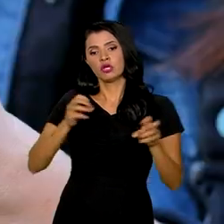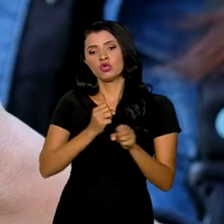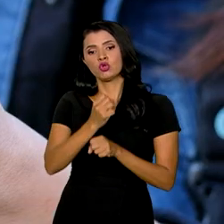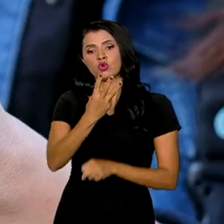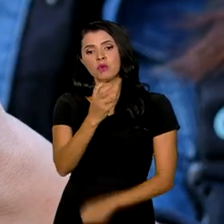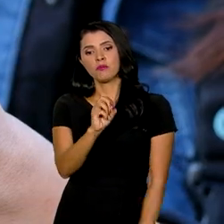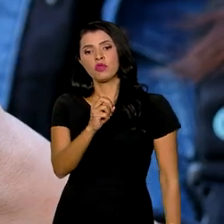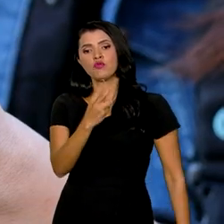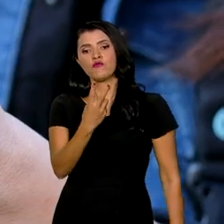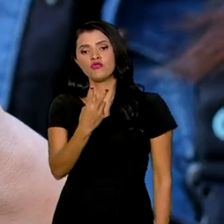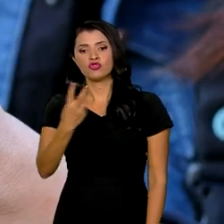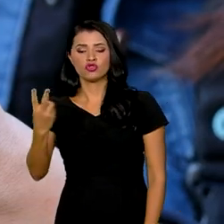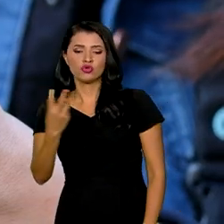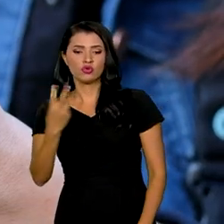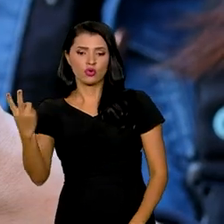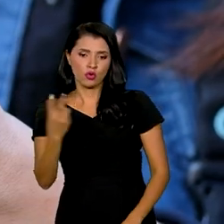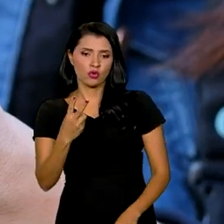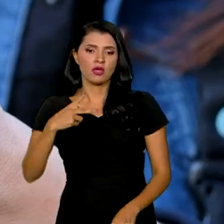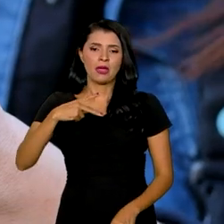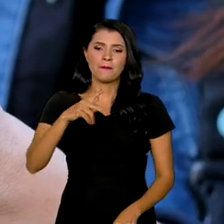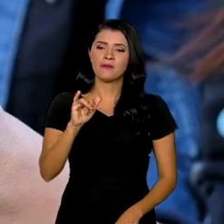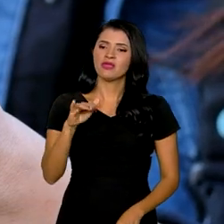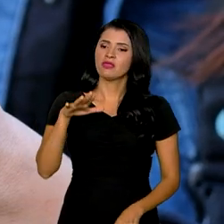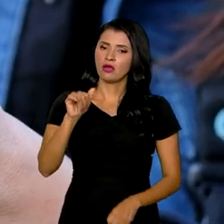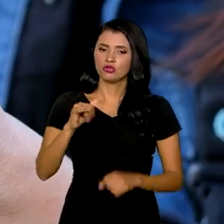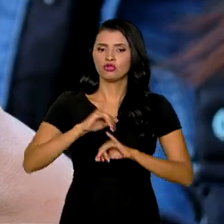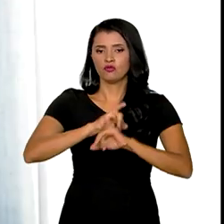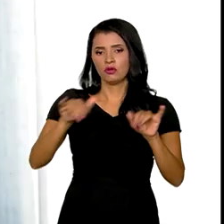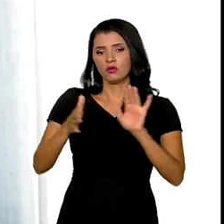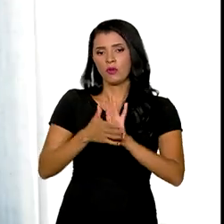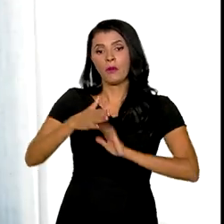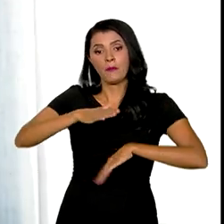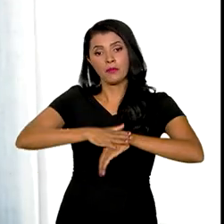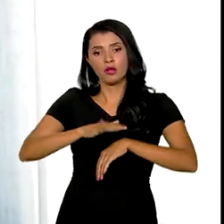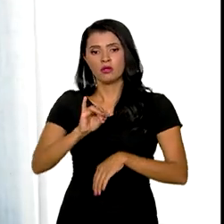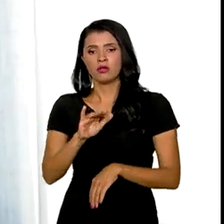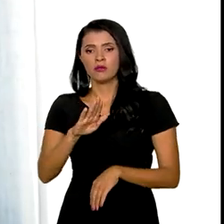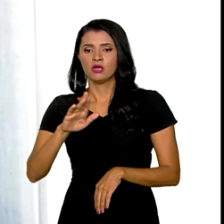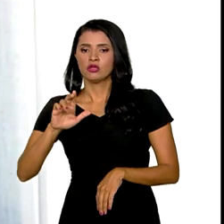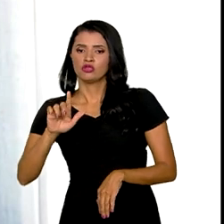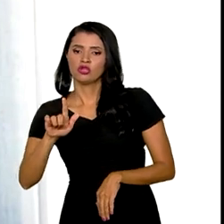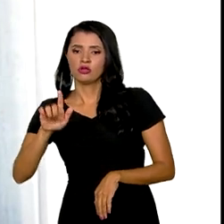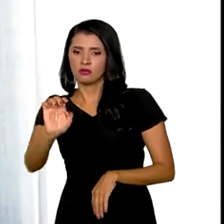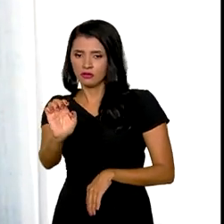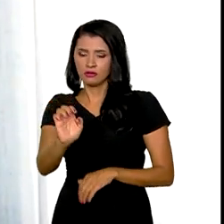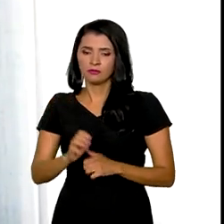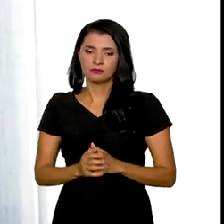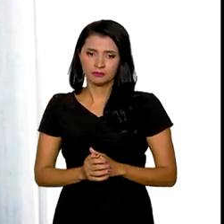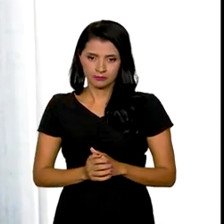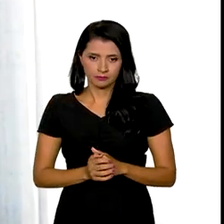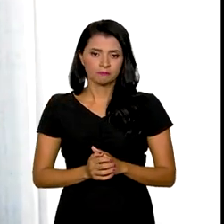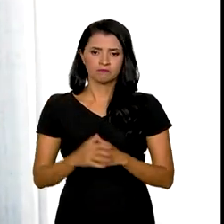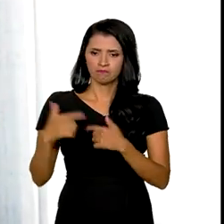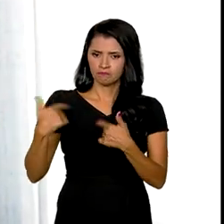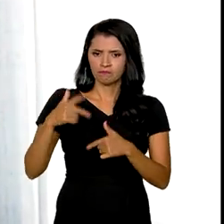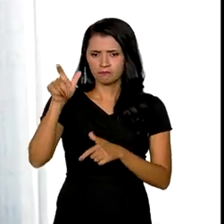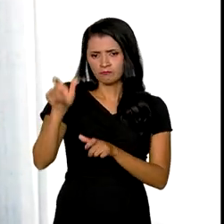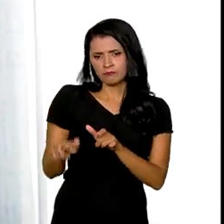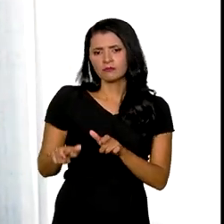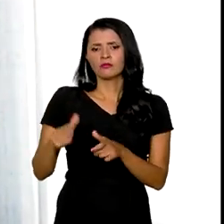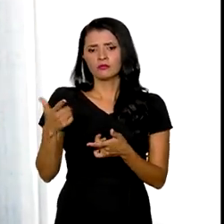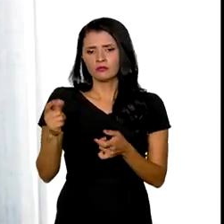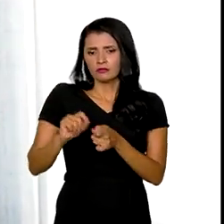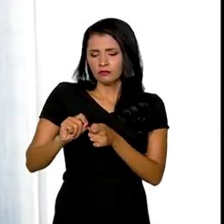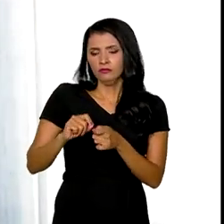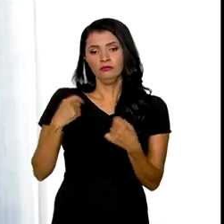2022 da PNAD Contínua, divulgado pelo IBGE. A pesquisa estimou que o rendimento dos teletrabalhadores, ou seja, aquelas pessoas que